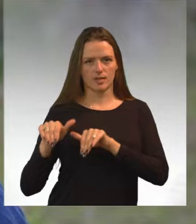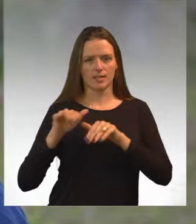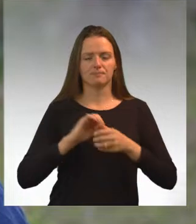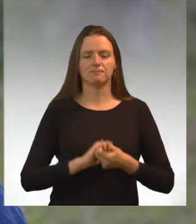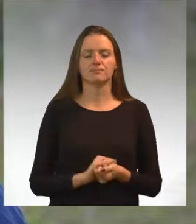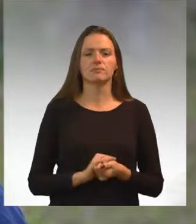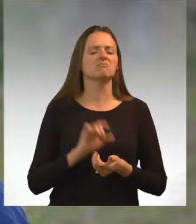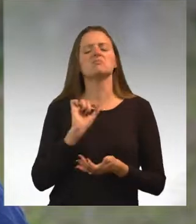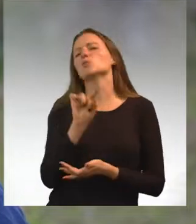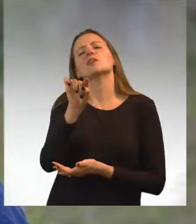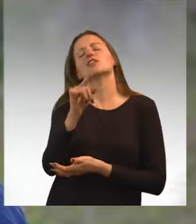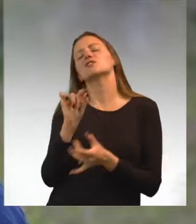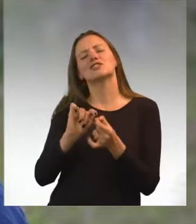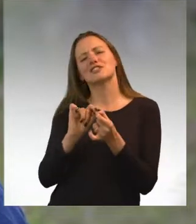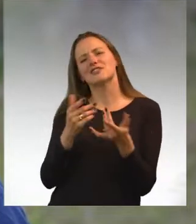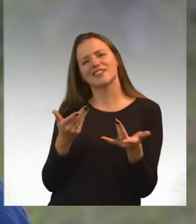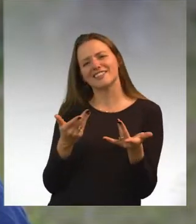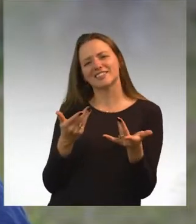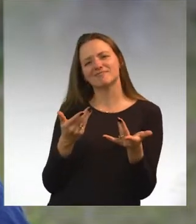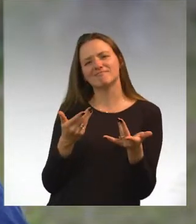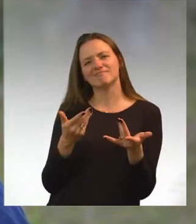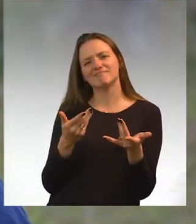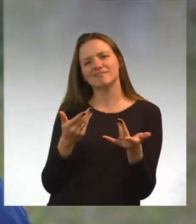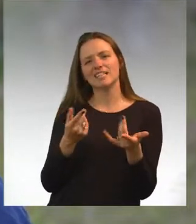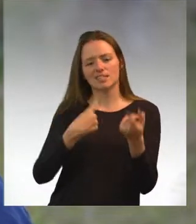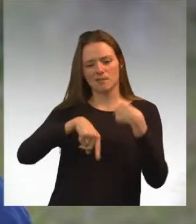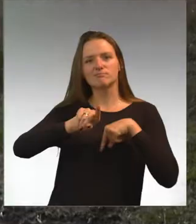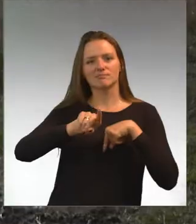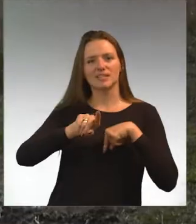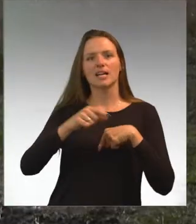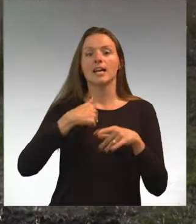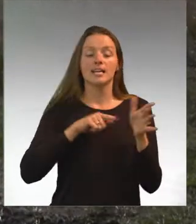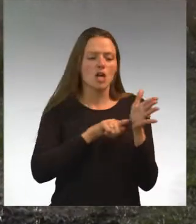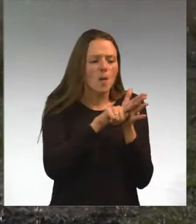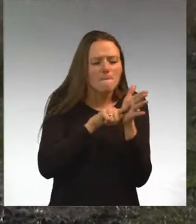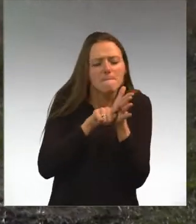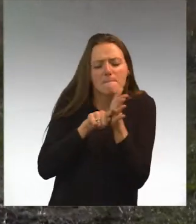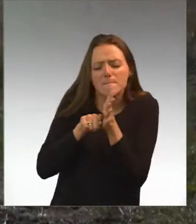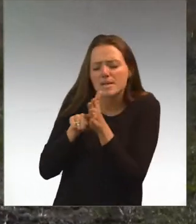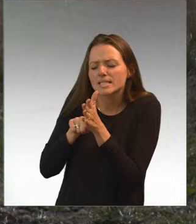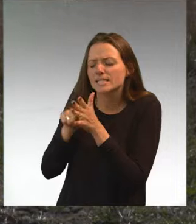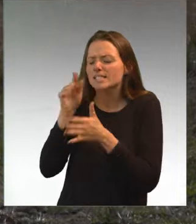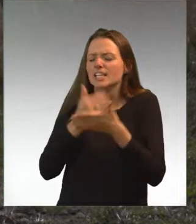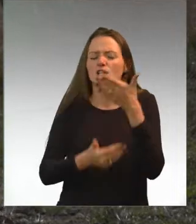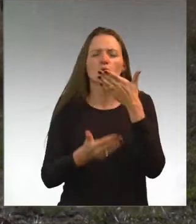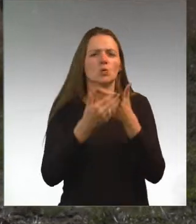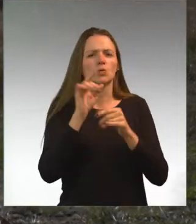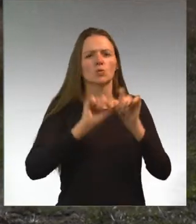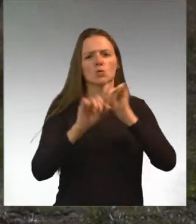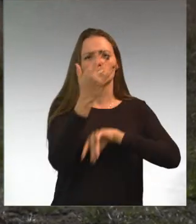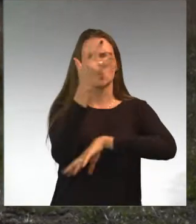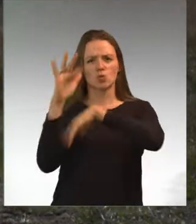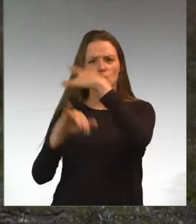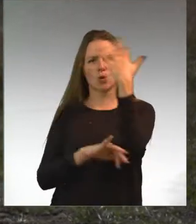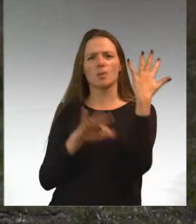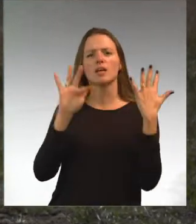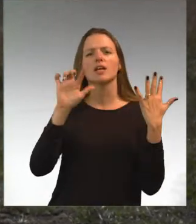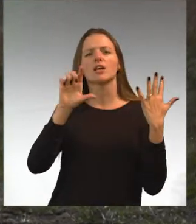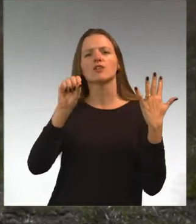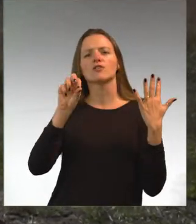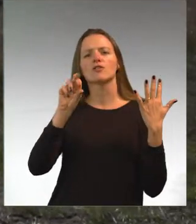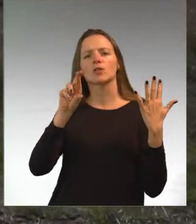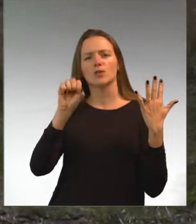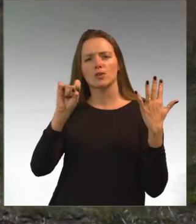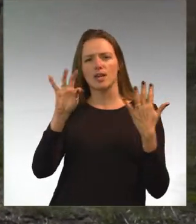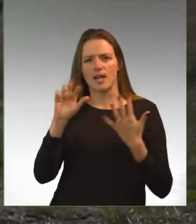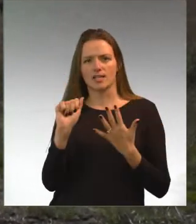O que você faria? Pesquisei tudo que eu pude sobre florestas tropicais úmidas. Tudo que